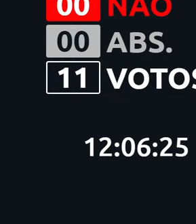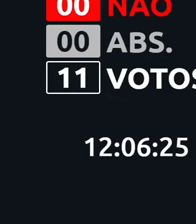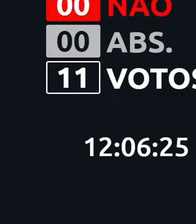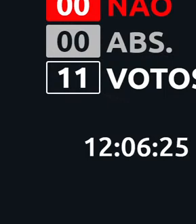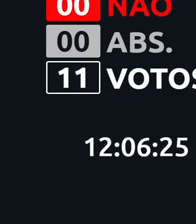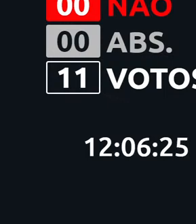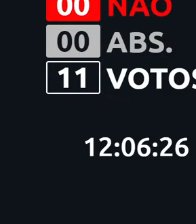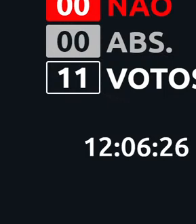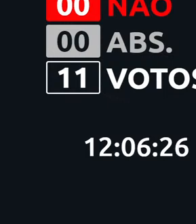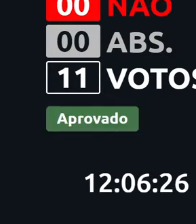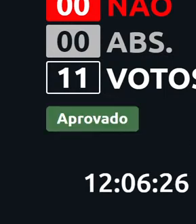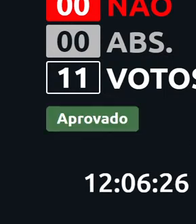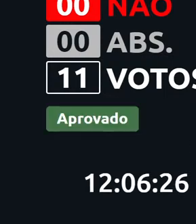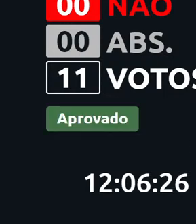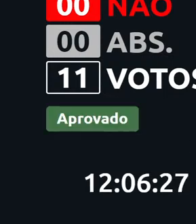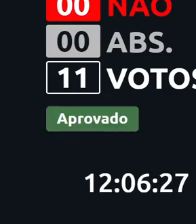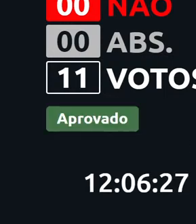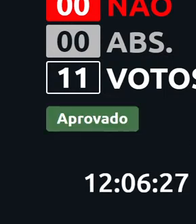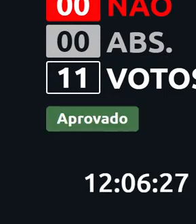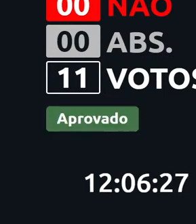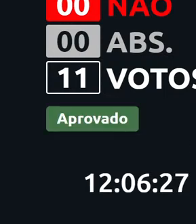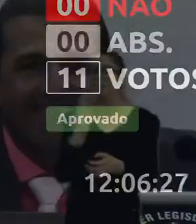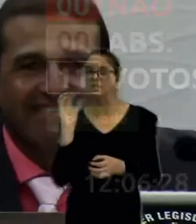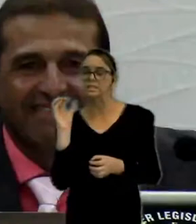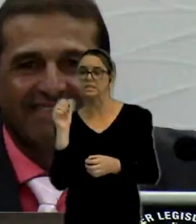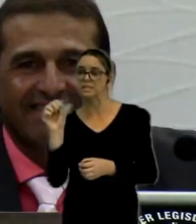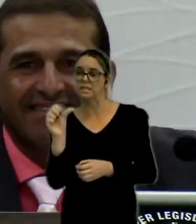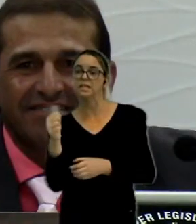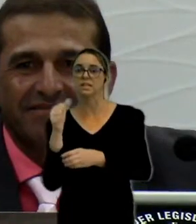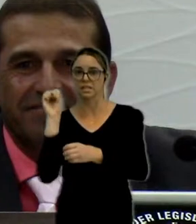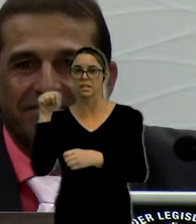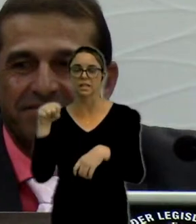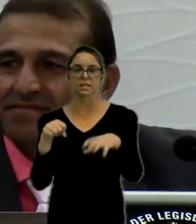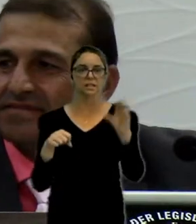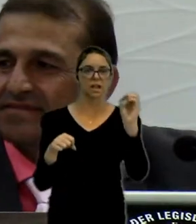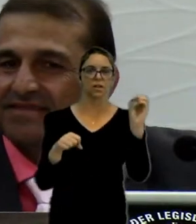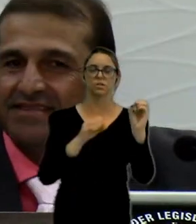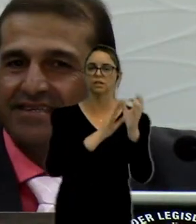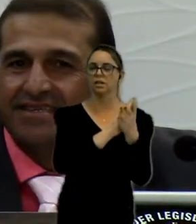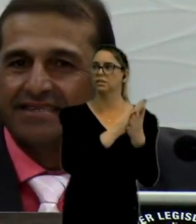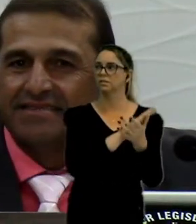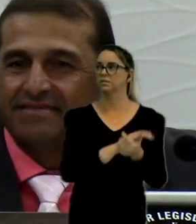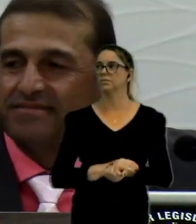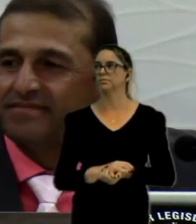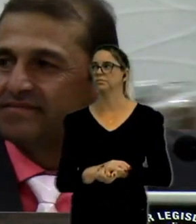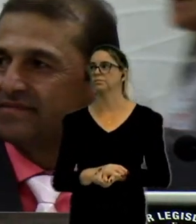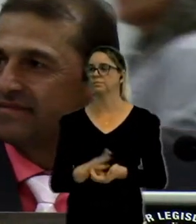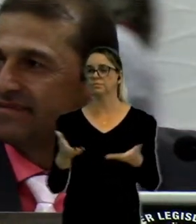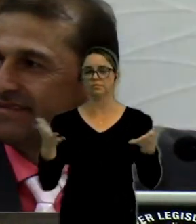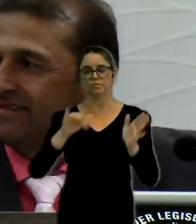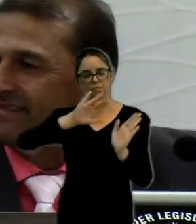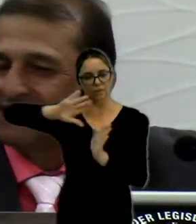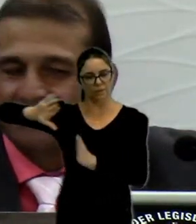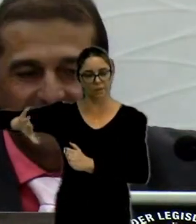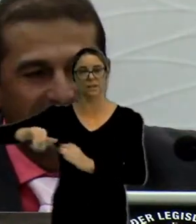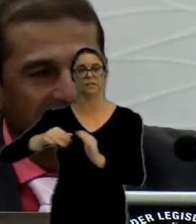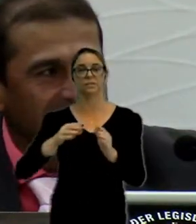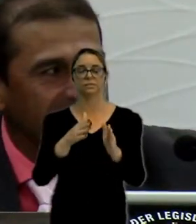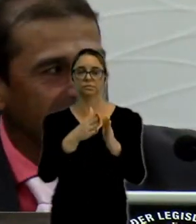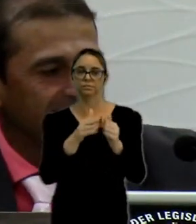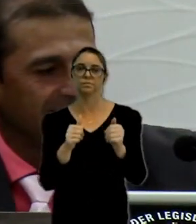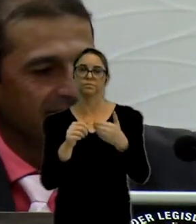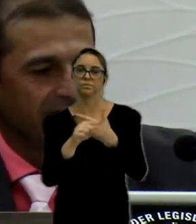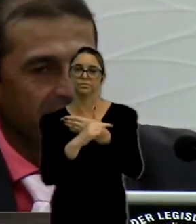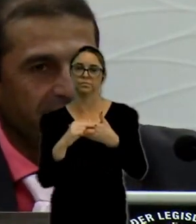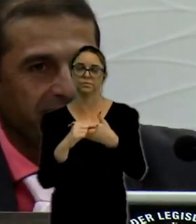Aprovado por 11 votos a 0. Apresentação da indicação 58 de autoria vereadora Neide. Que indica ao prefeito que, por meio da Secretaria Municipal